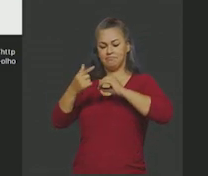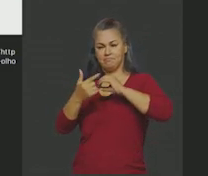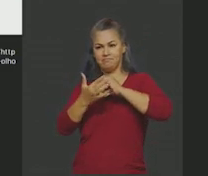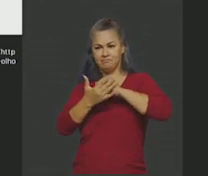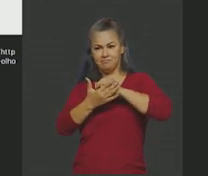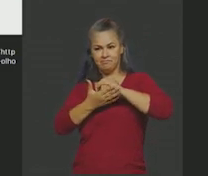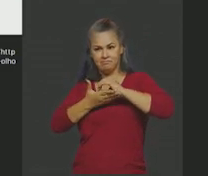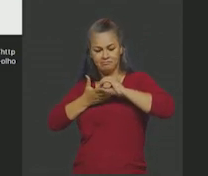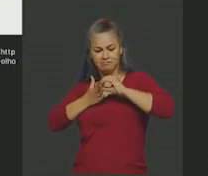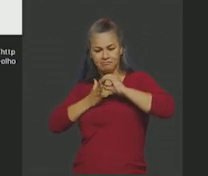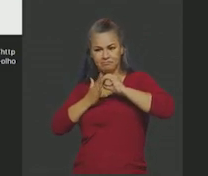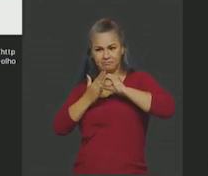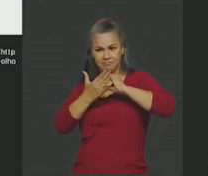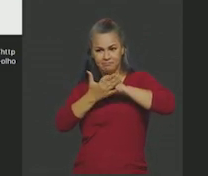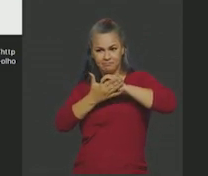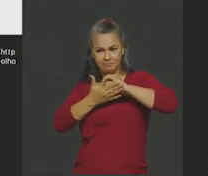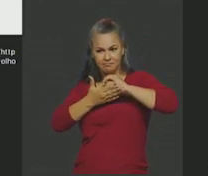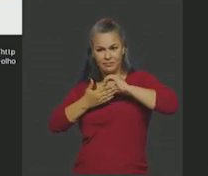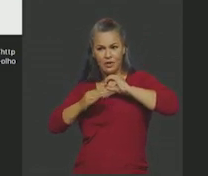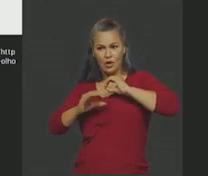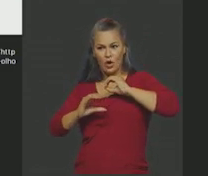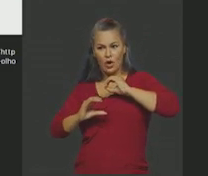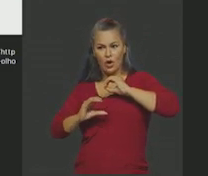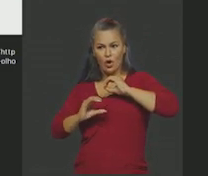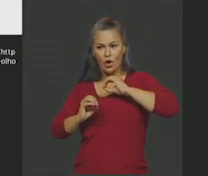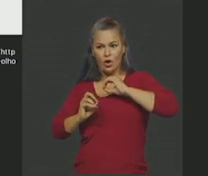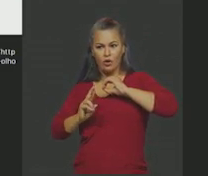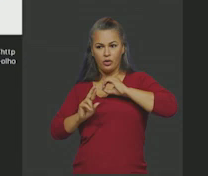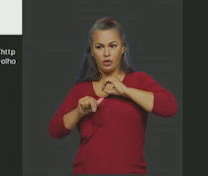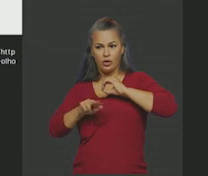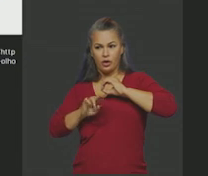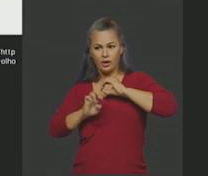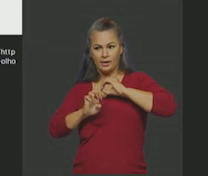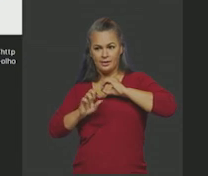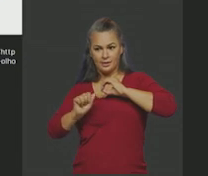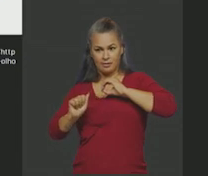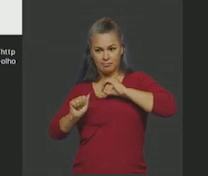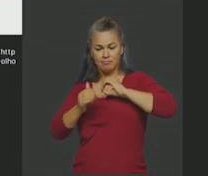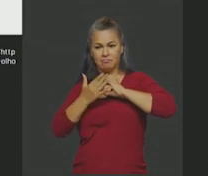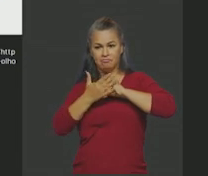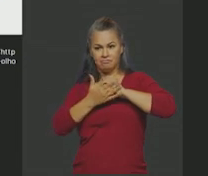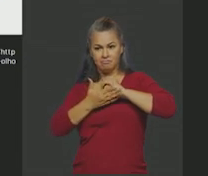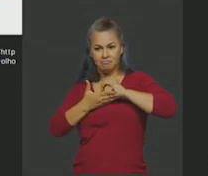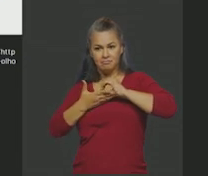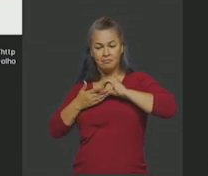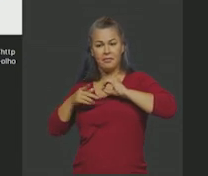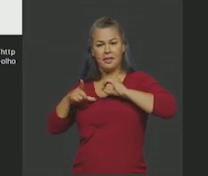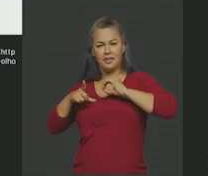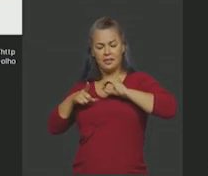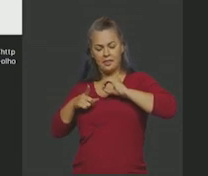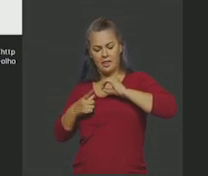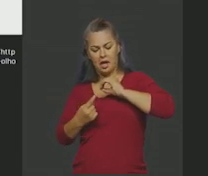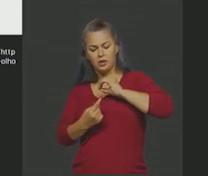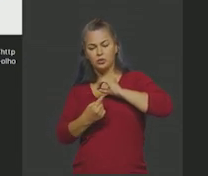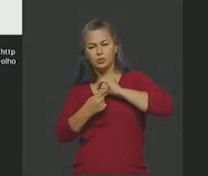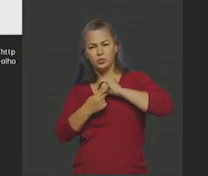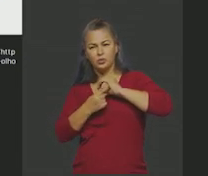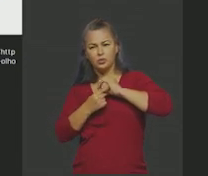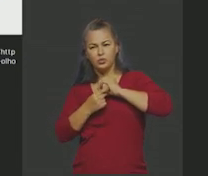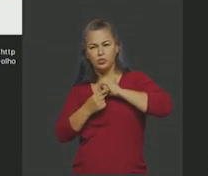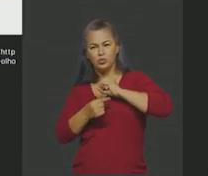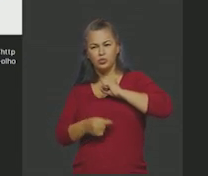essa membrana aqui na frente, aqui, né, da íris. A pupila, por onde a luz